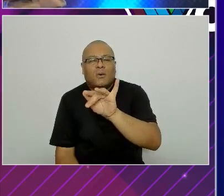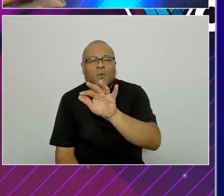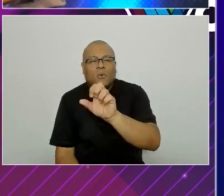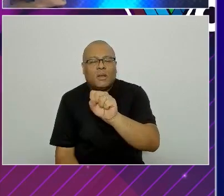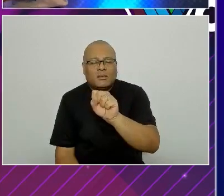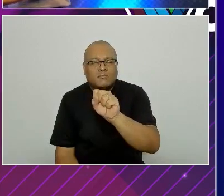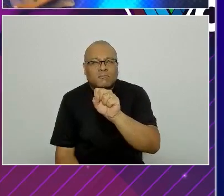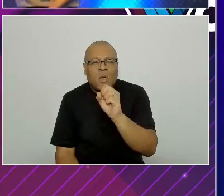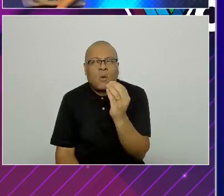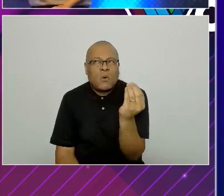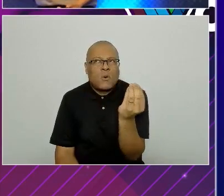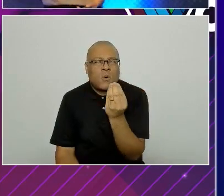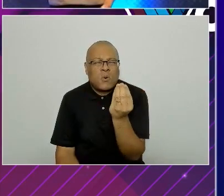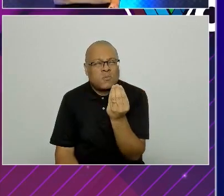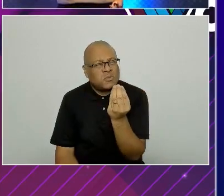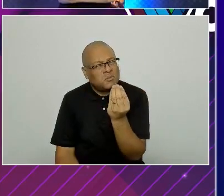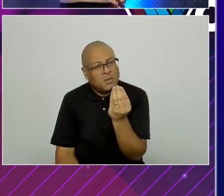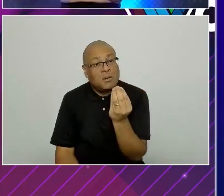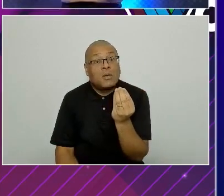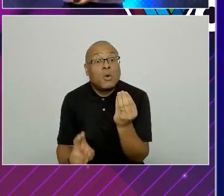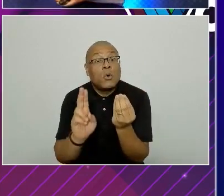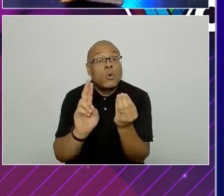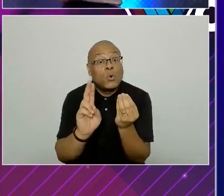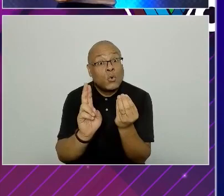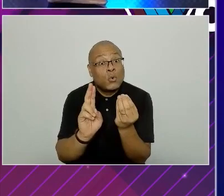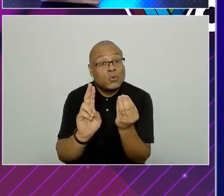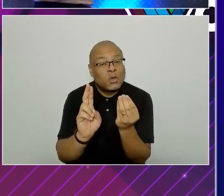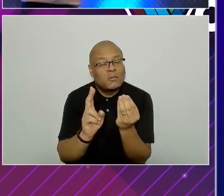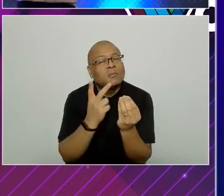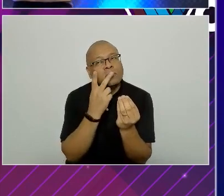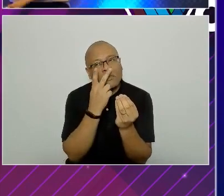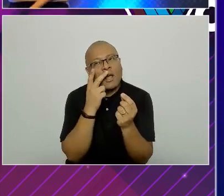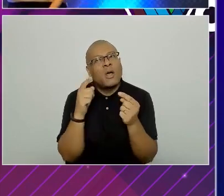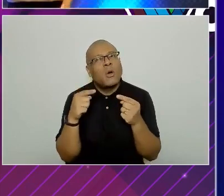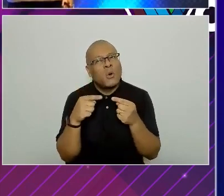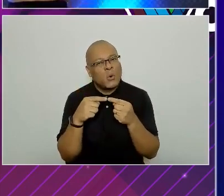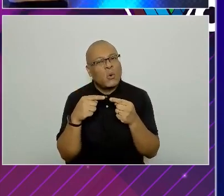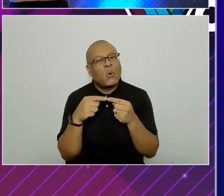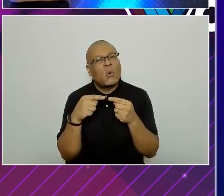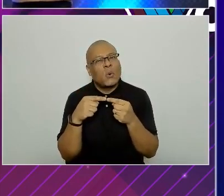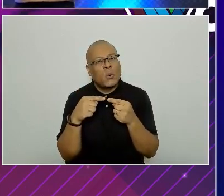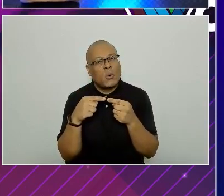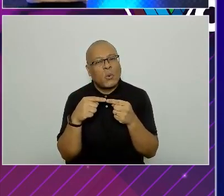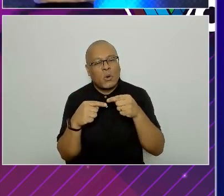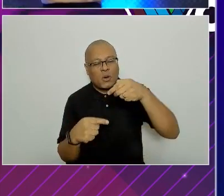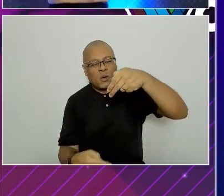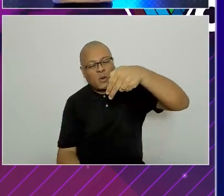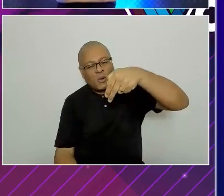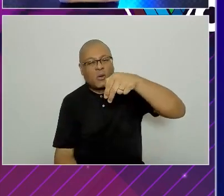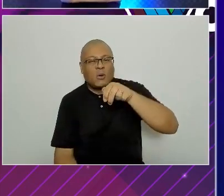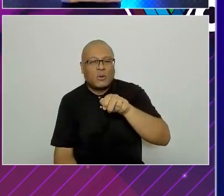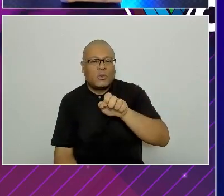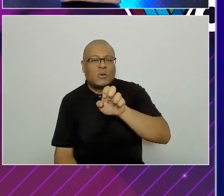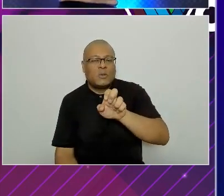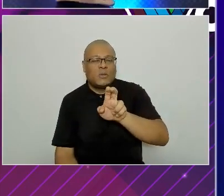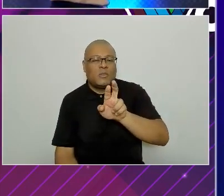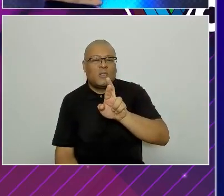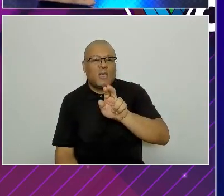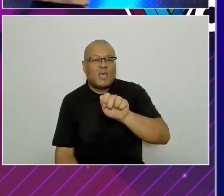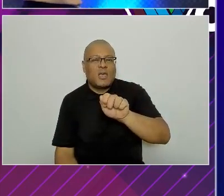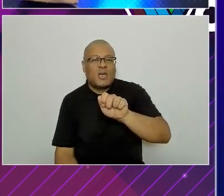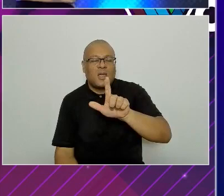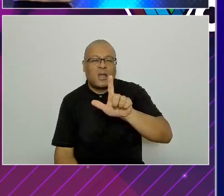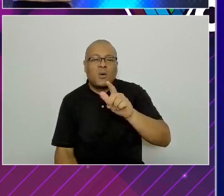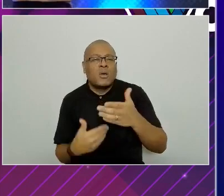e citar as redes neurais, porque o próprio nome já remete à neurociência, né? Neural. Né? Quando você escuta isso, dependendo da área que